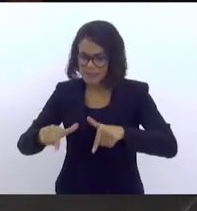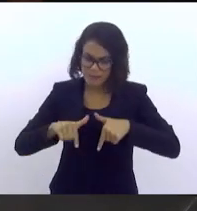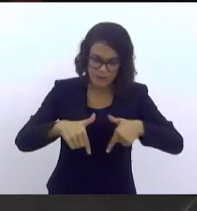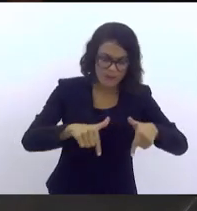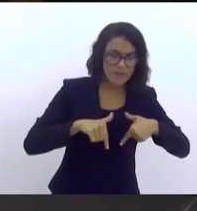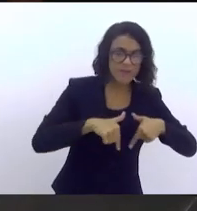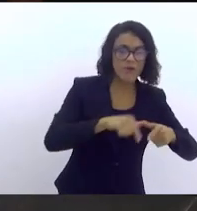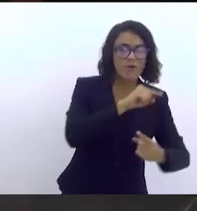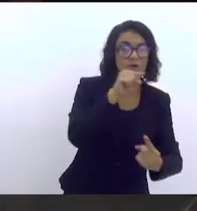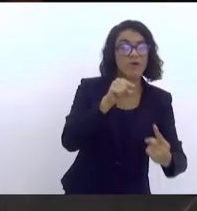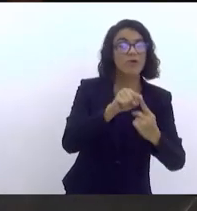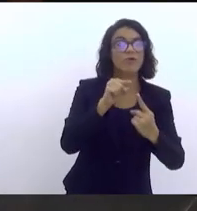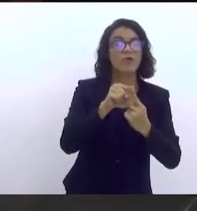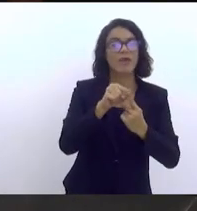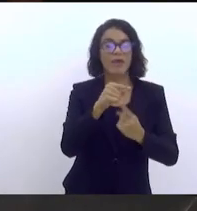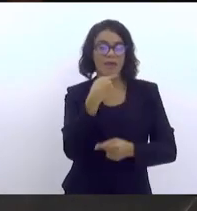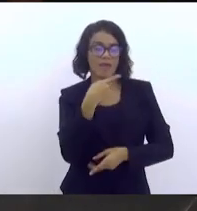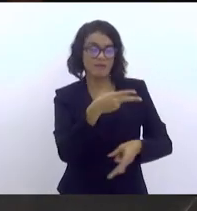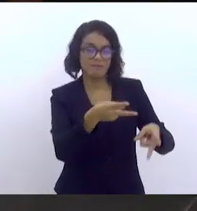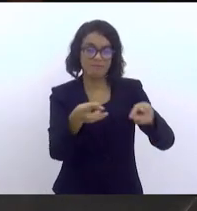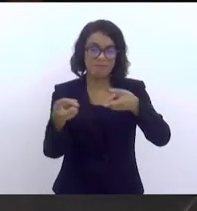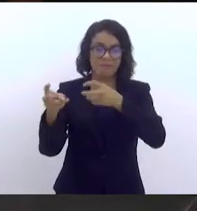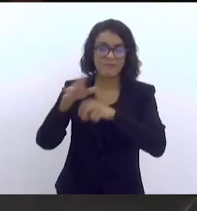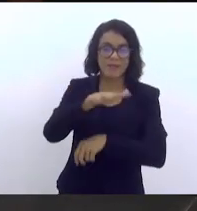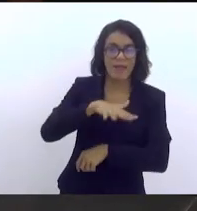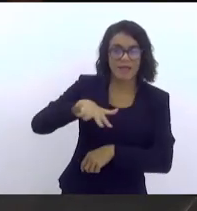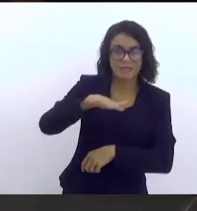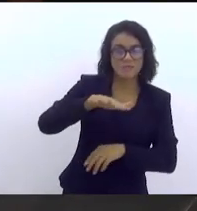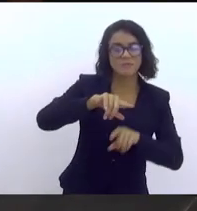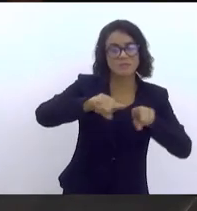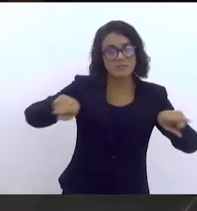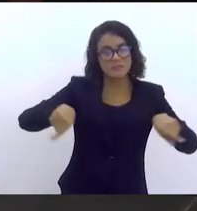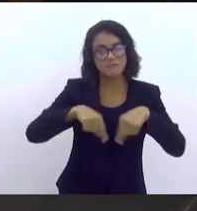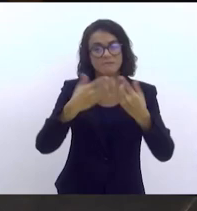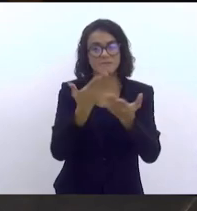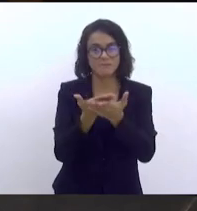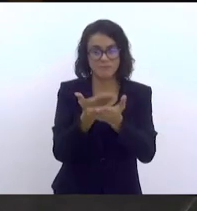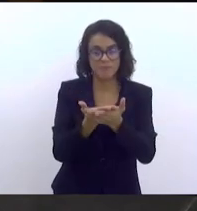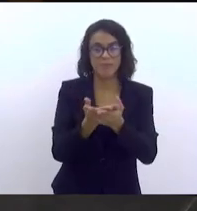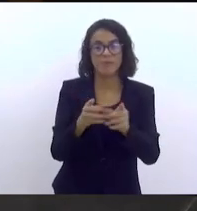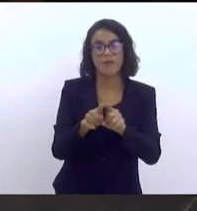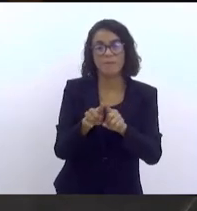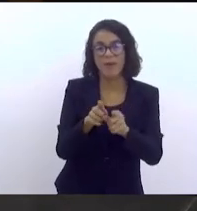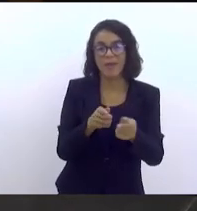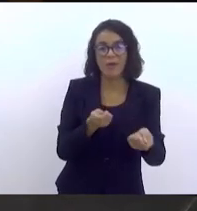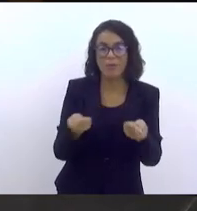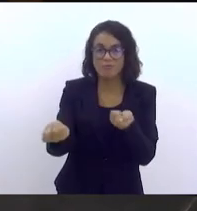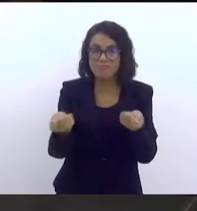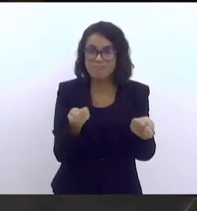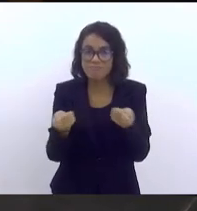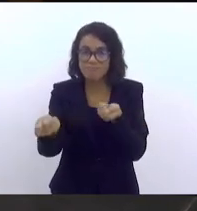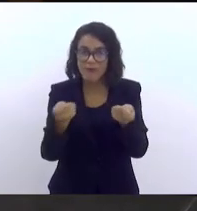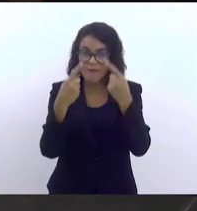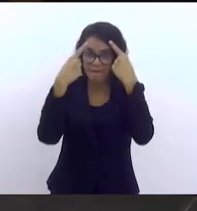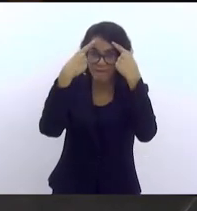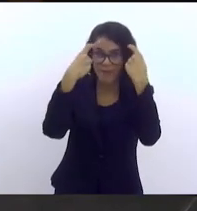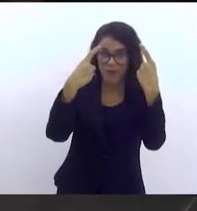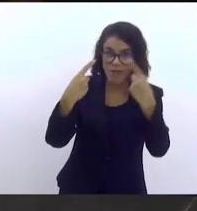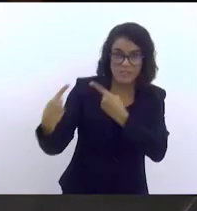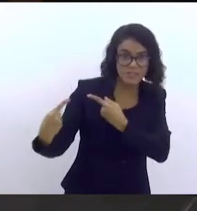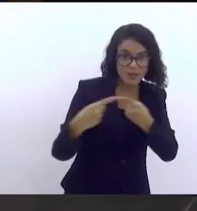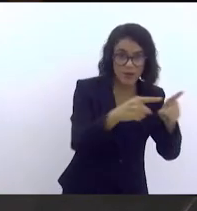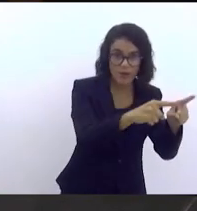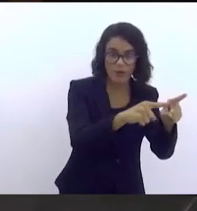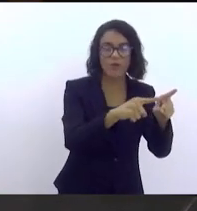a complexidade a importância do espaço escolar em cada território bem como articulação entre violência contra